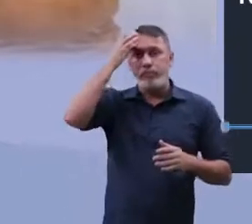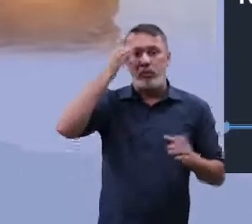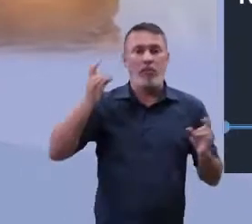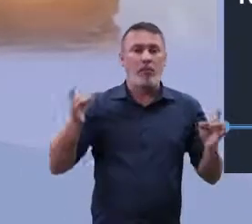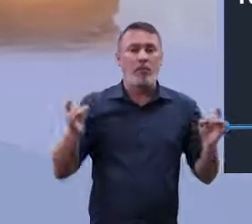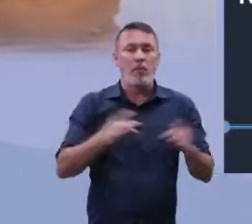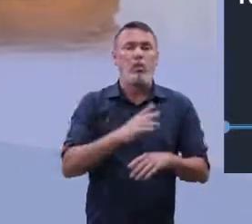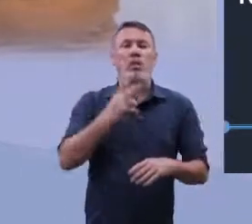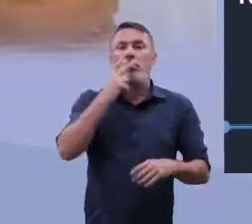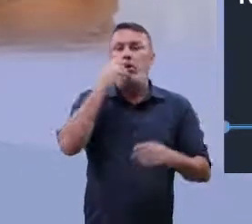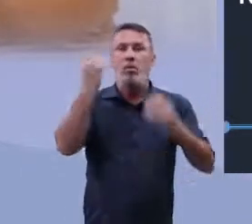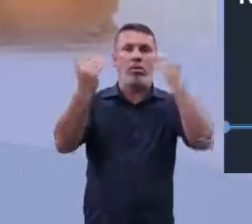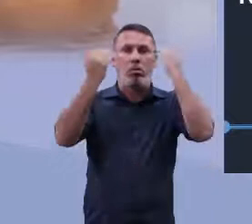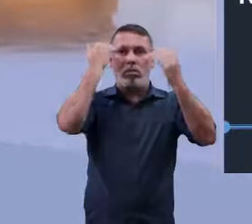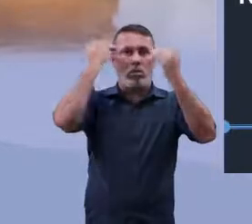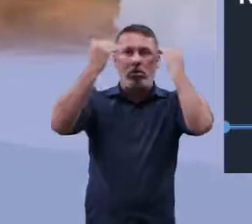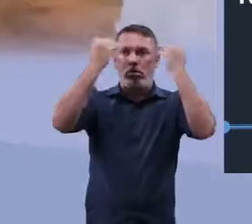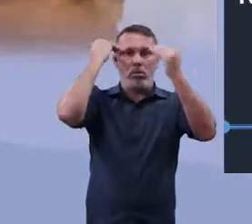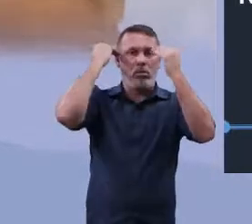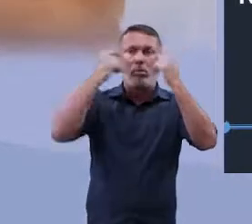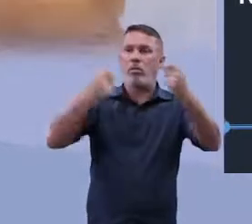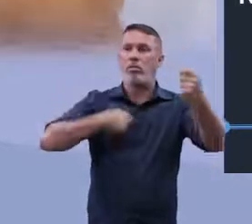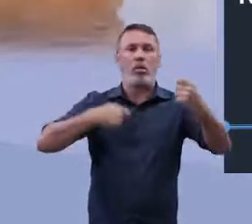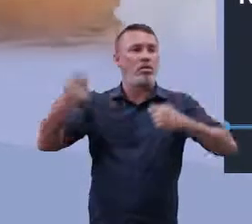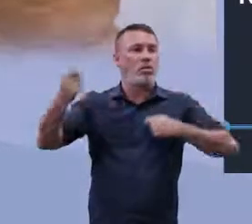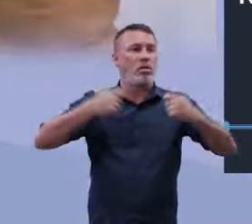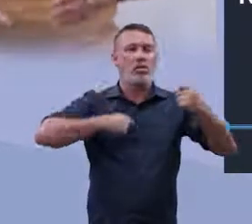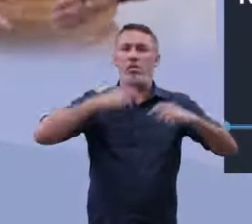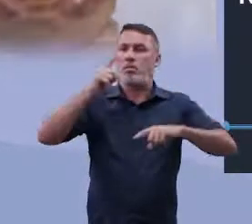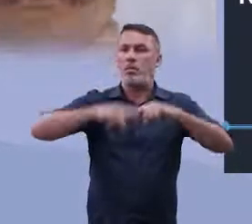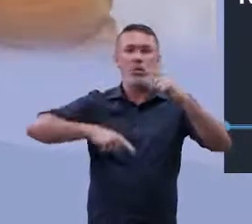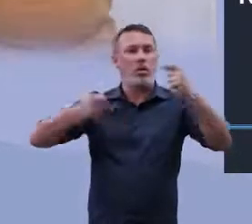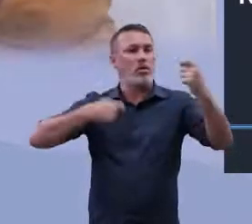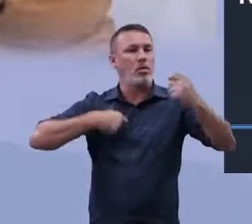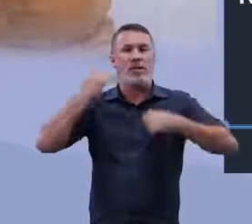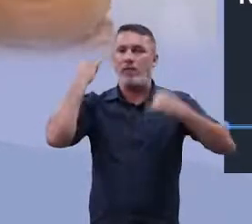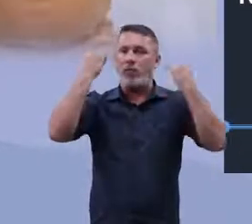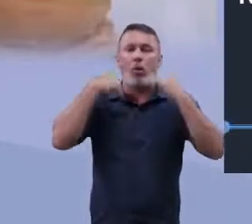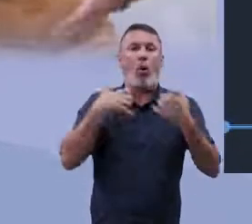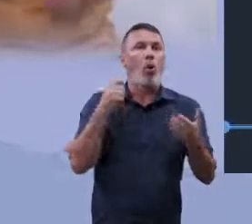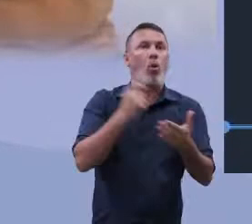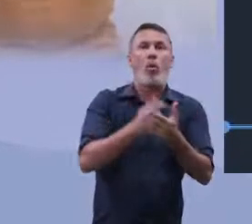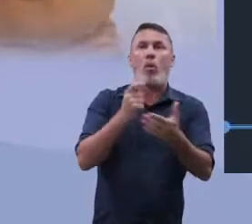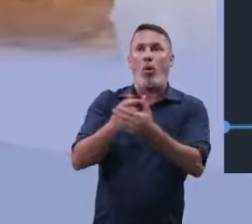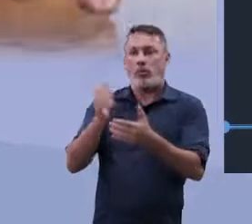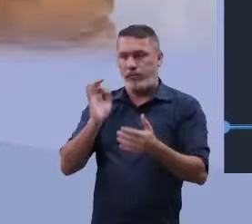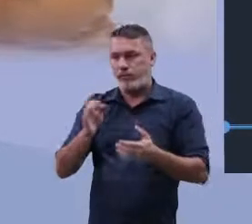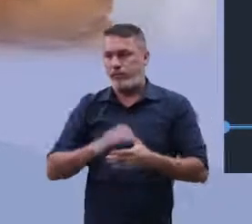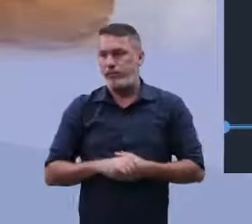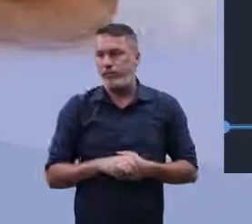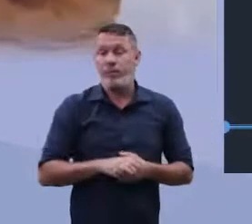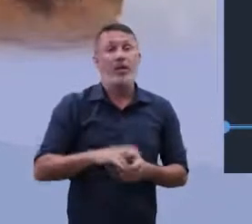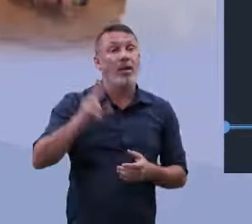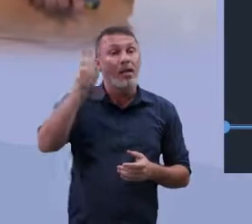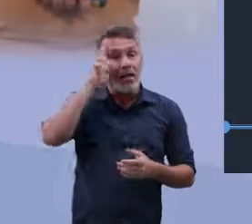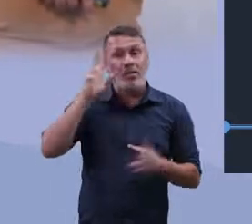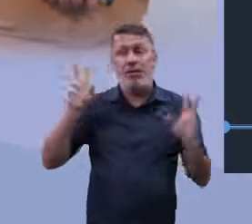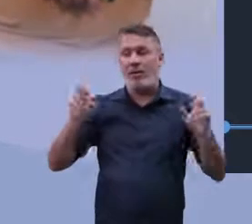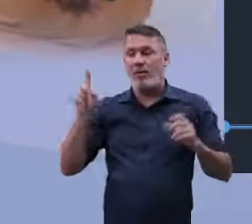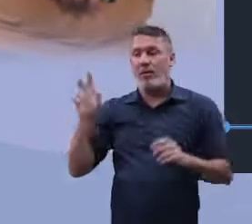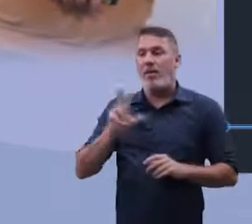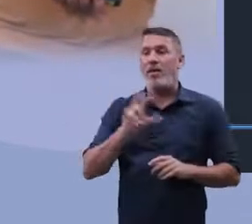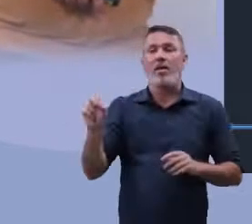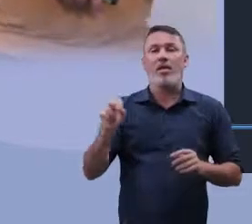programados a receber informações, receber produtos e a todo momento você quer comprar. Lembra do